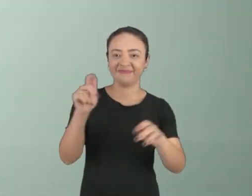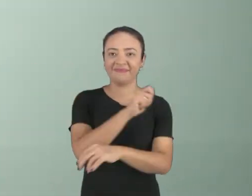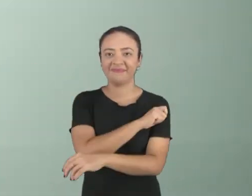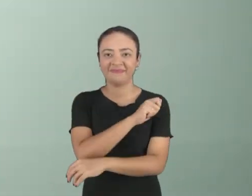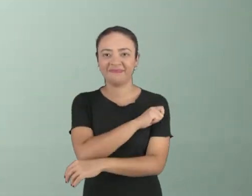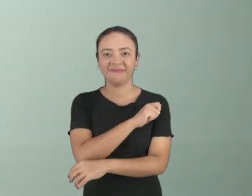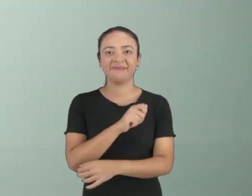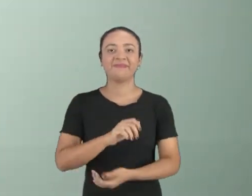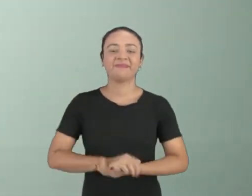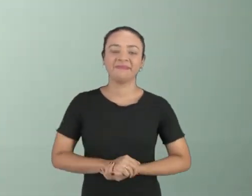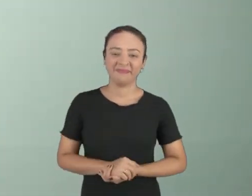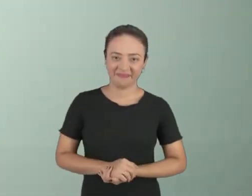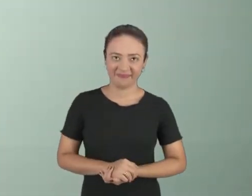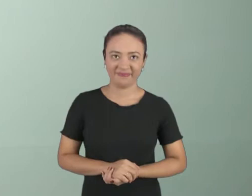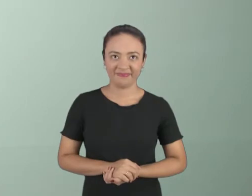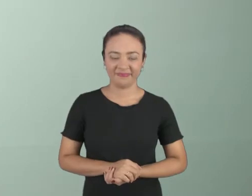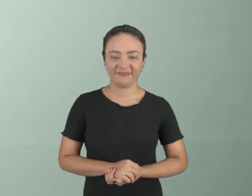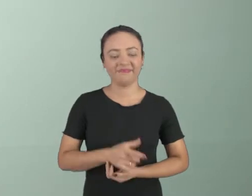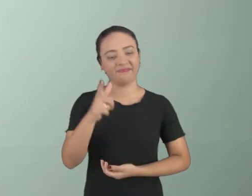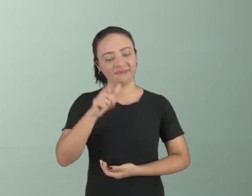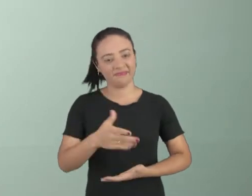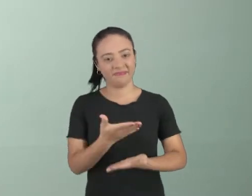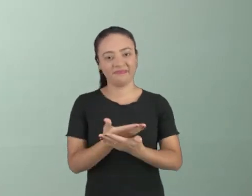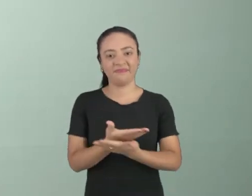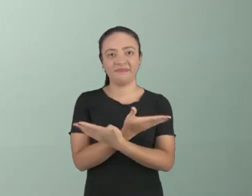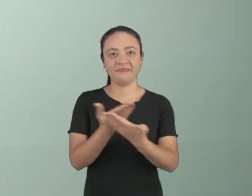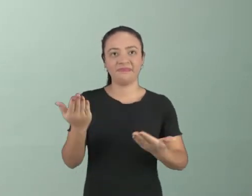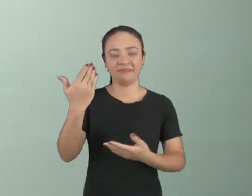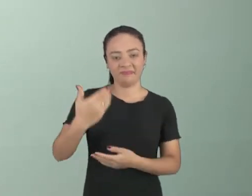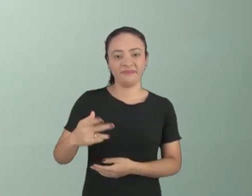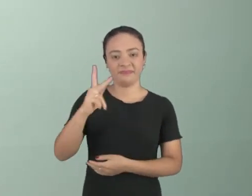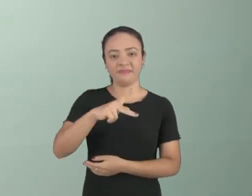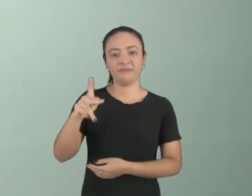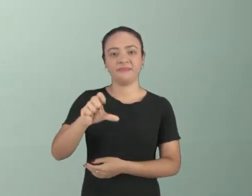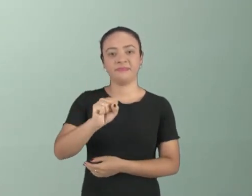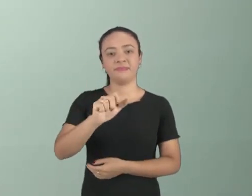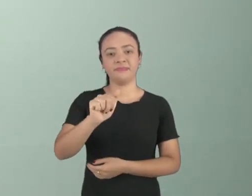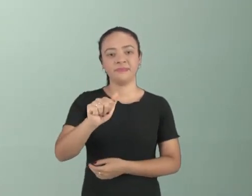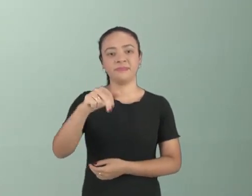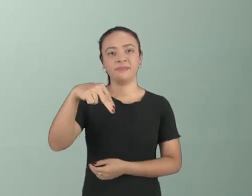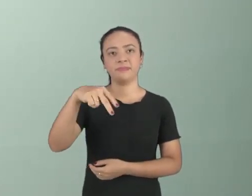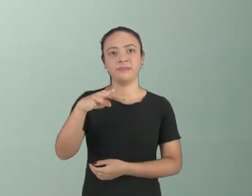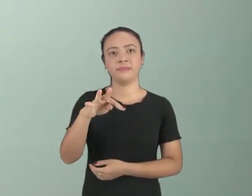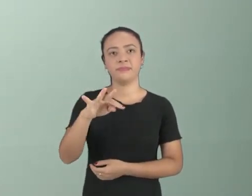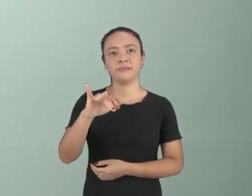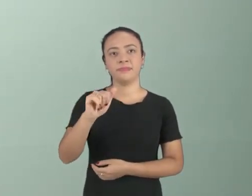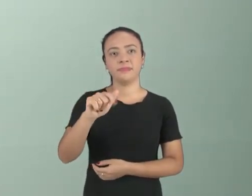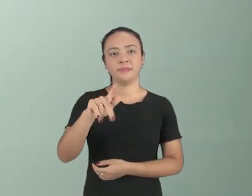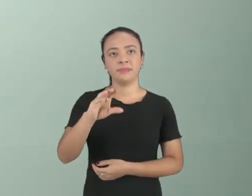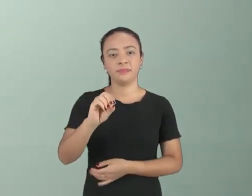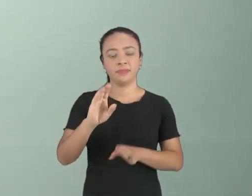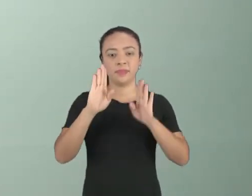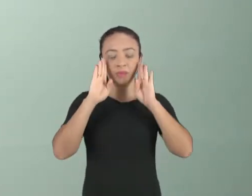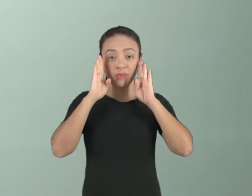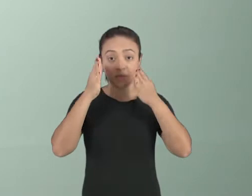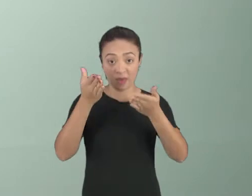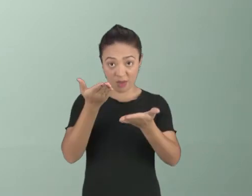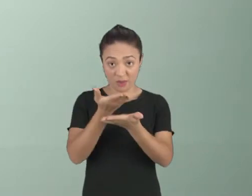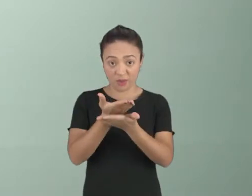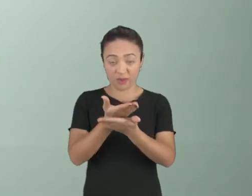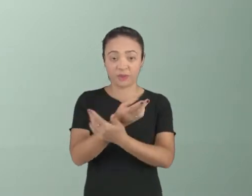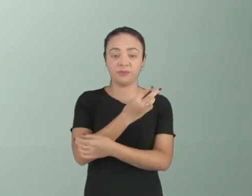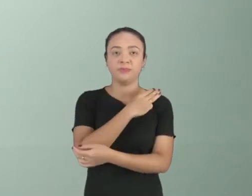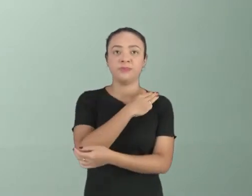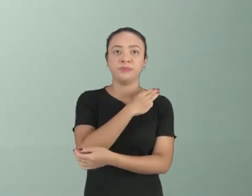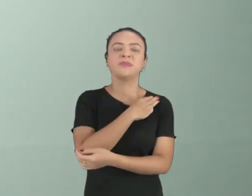Olá, alunos! Olá, aluna! Mais uma vez com vocês aqui o professor Santiago, de Educação Física. Essa aula é direcionada aos